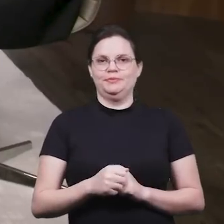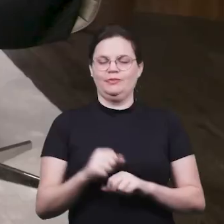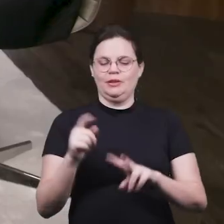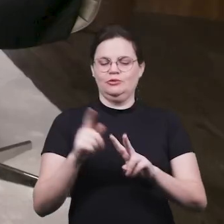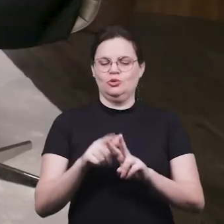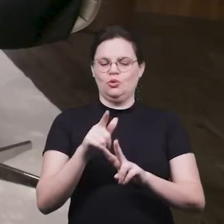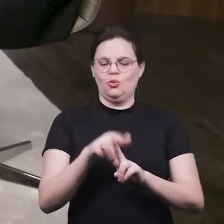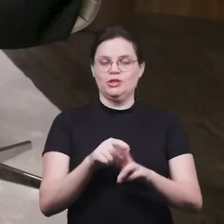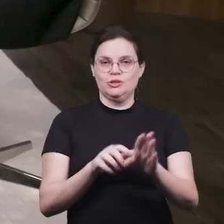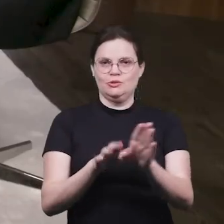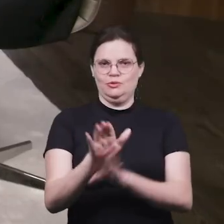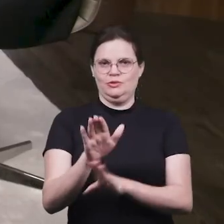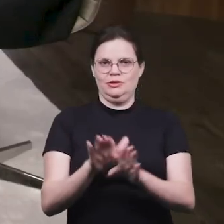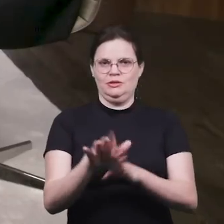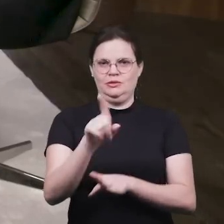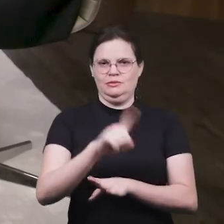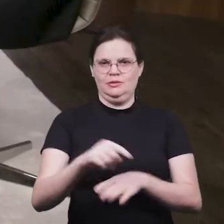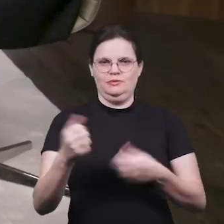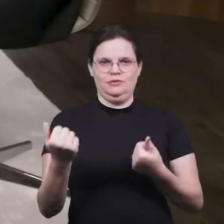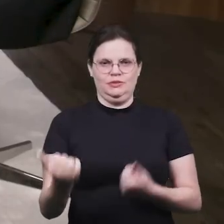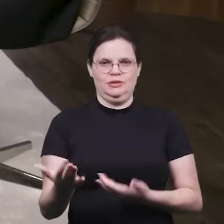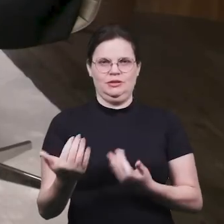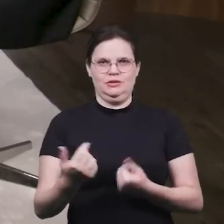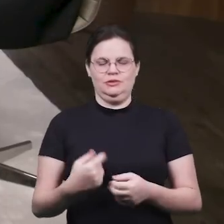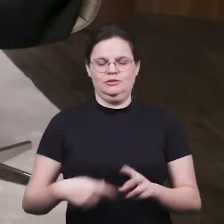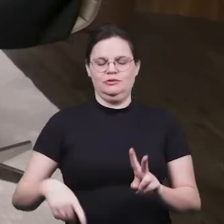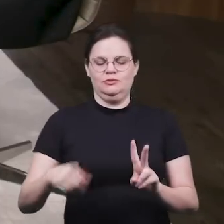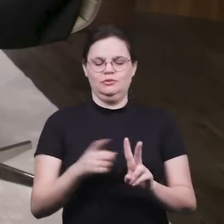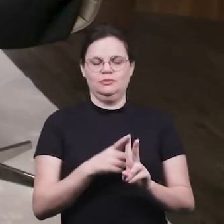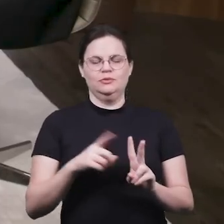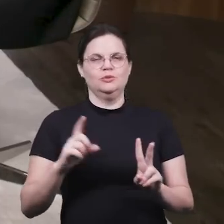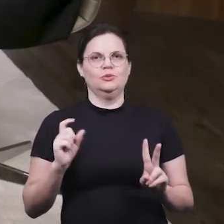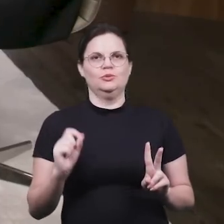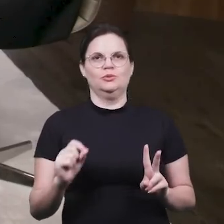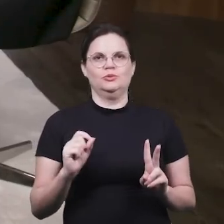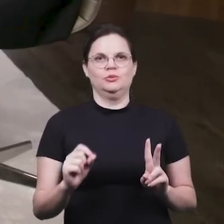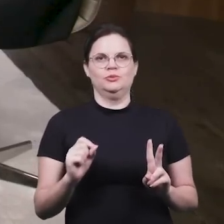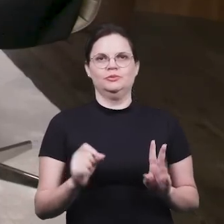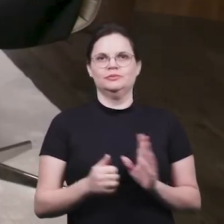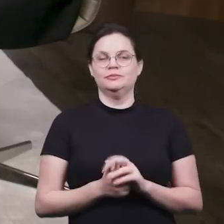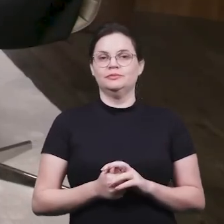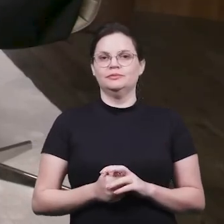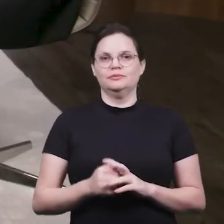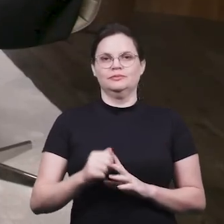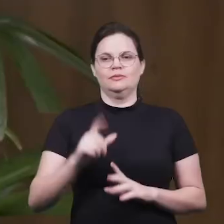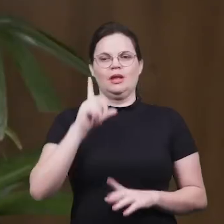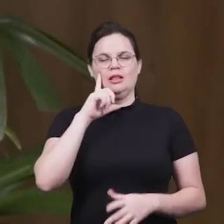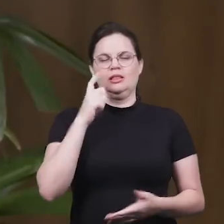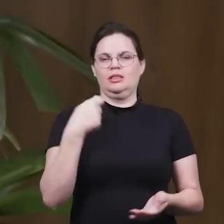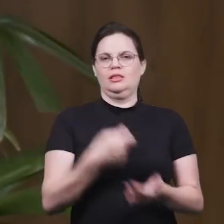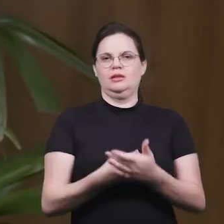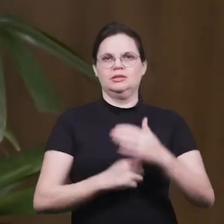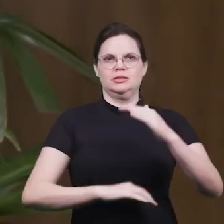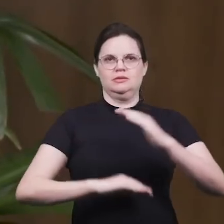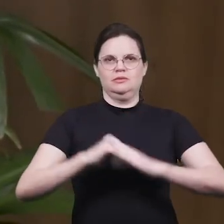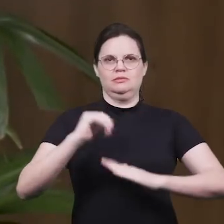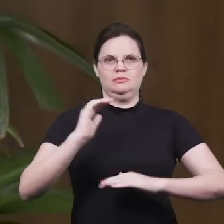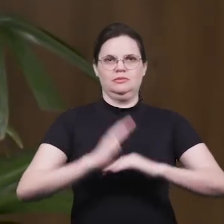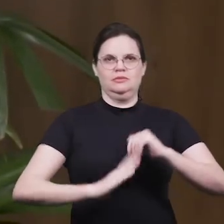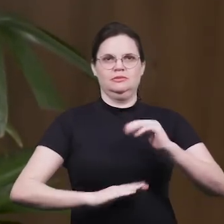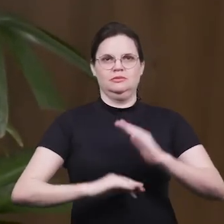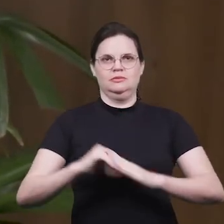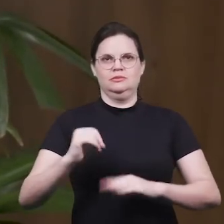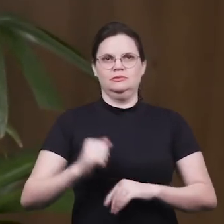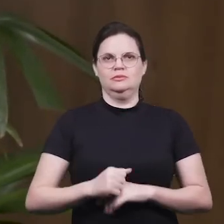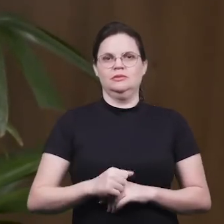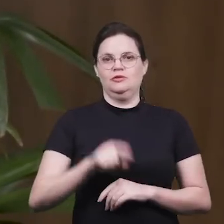jovens hoje, são essas. Primeira coisa, na escolha da profissão, escolha o que